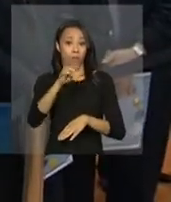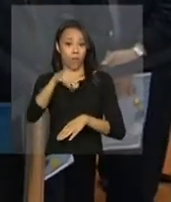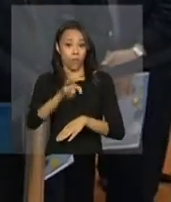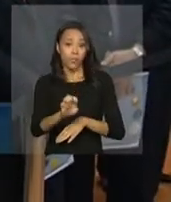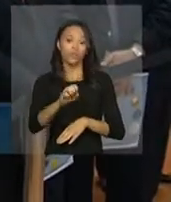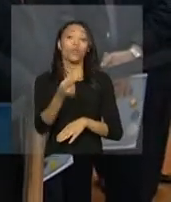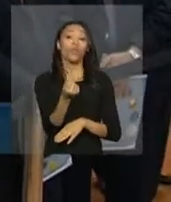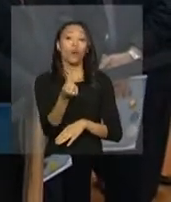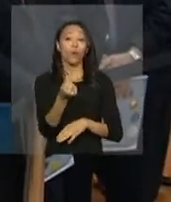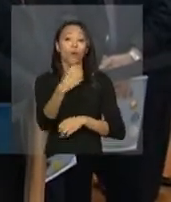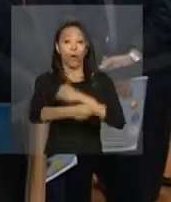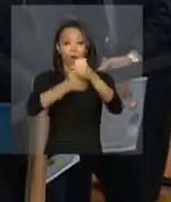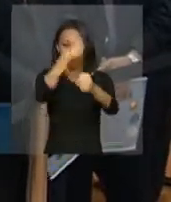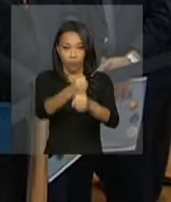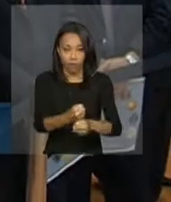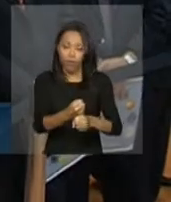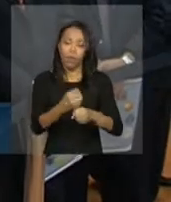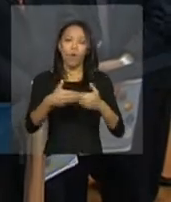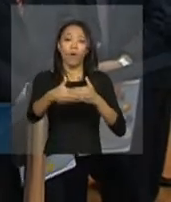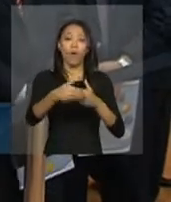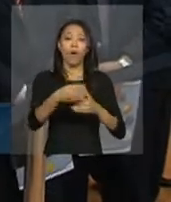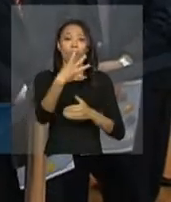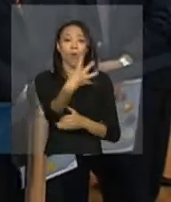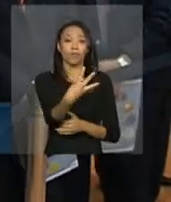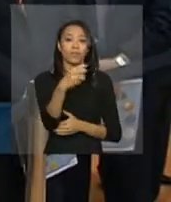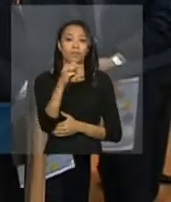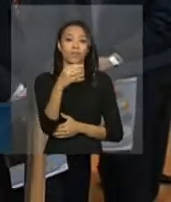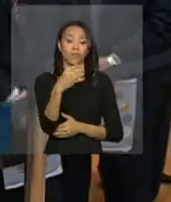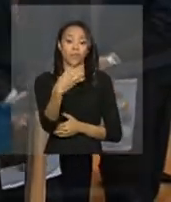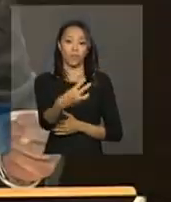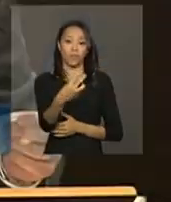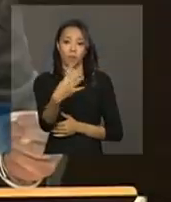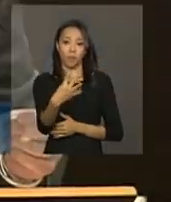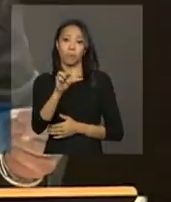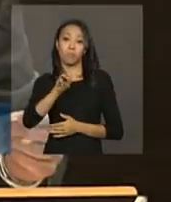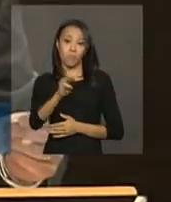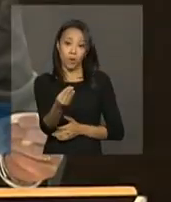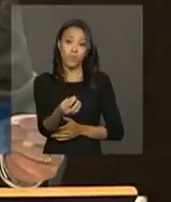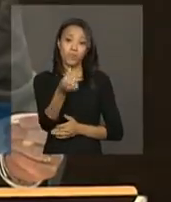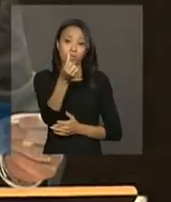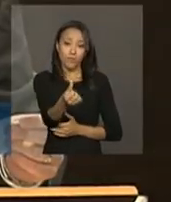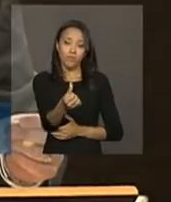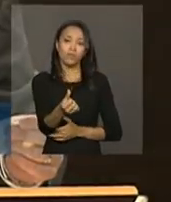de receita anual permitida 434 milhões